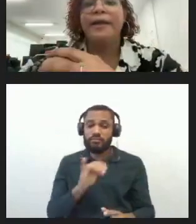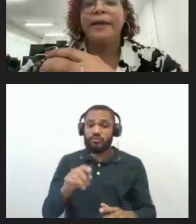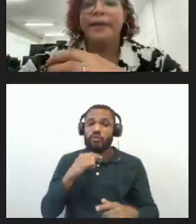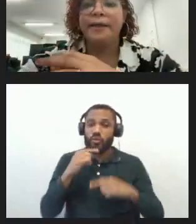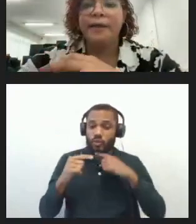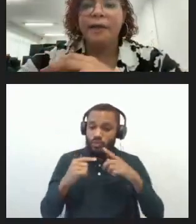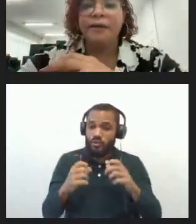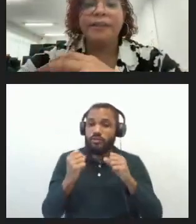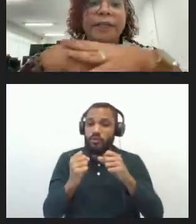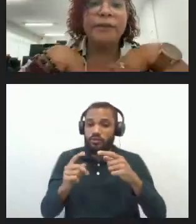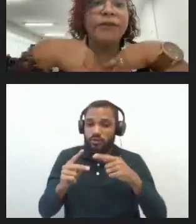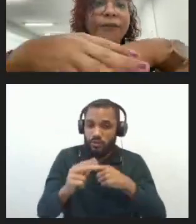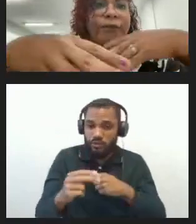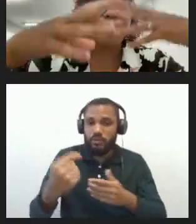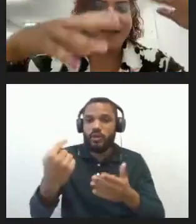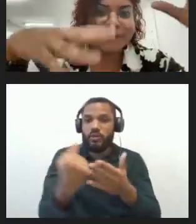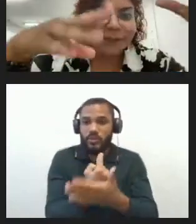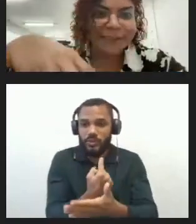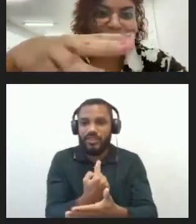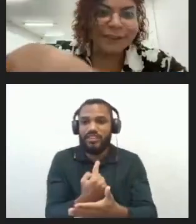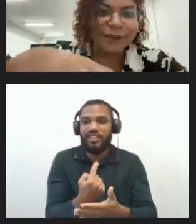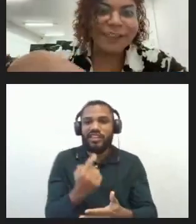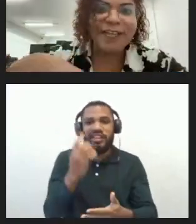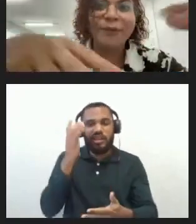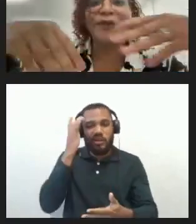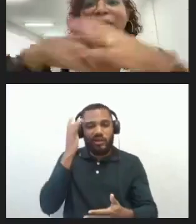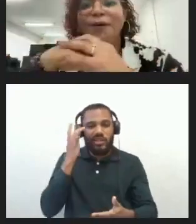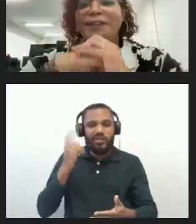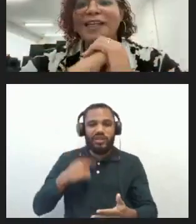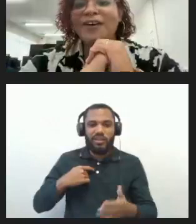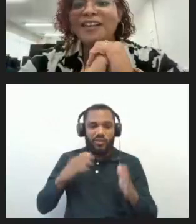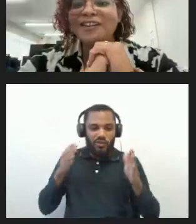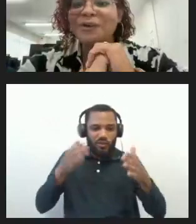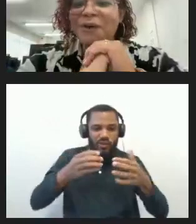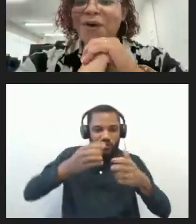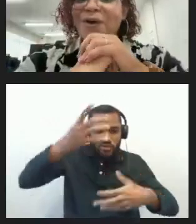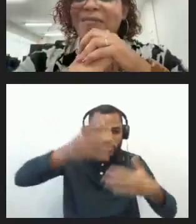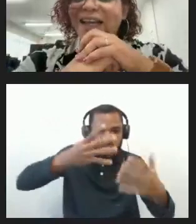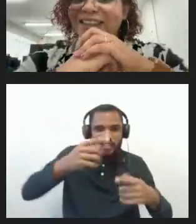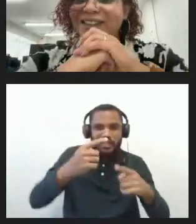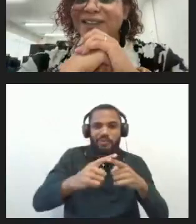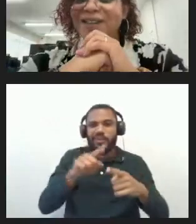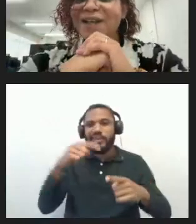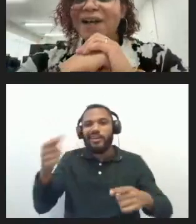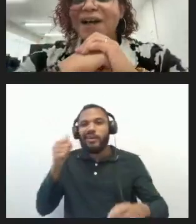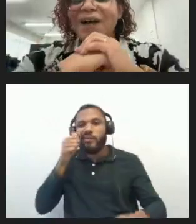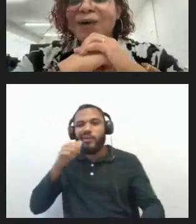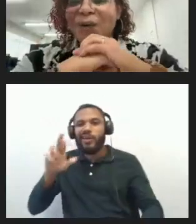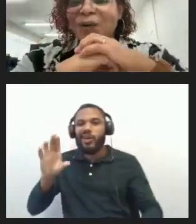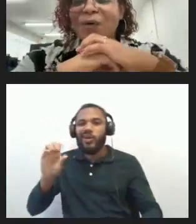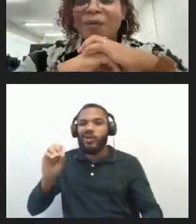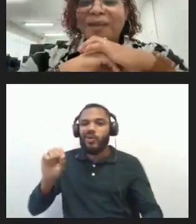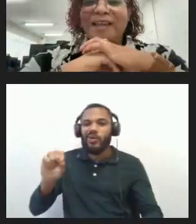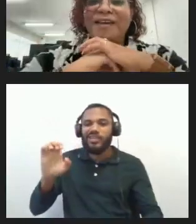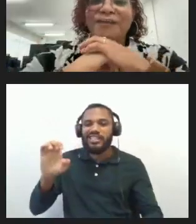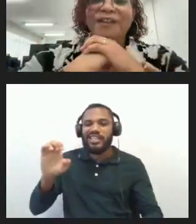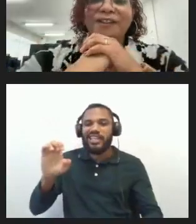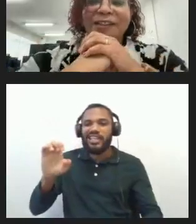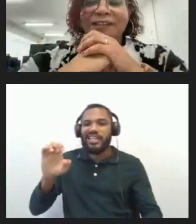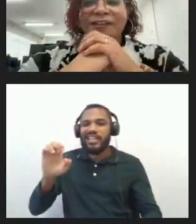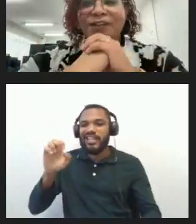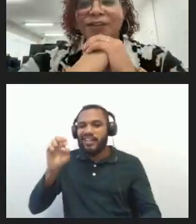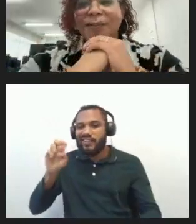dúvida, eu acho que eu estou mais acessando o chat, porque a Rose está olhando mais o